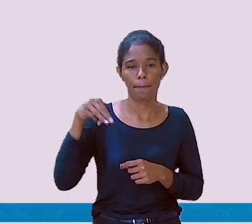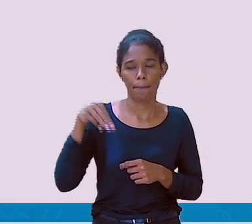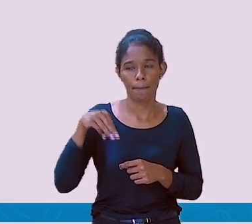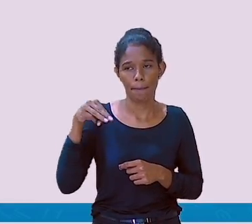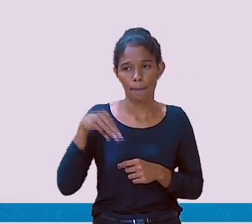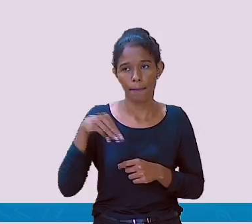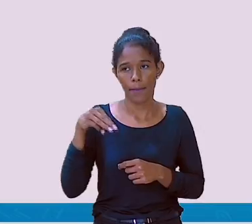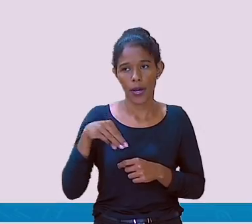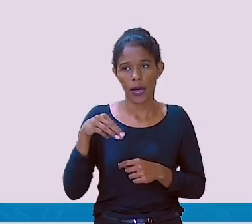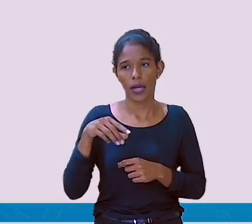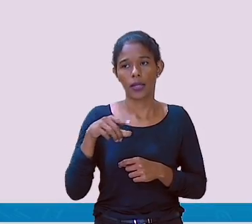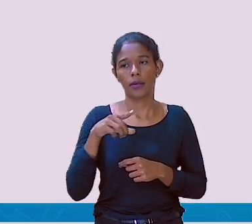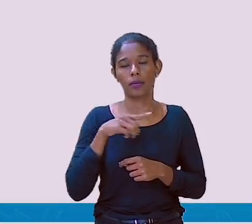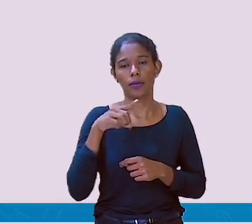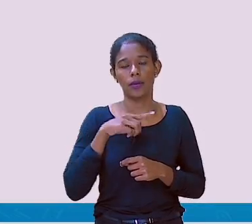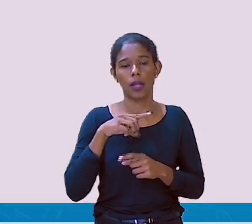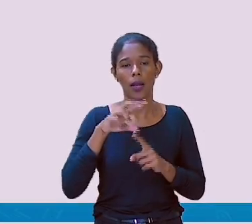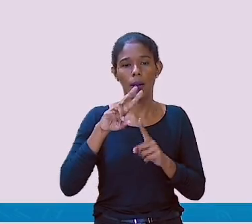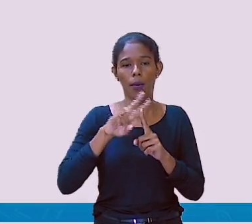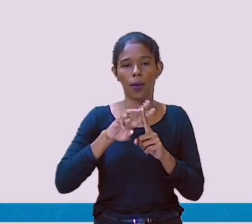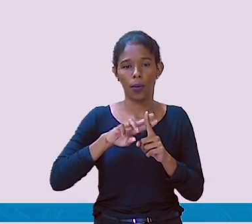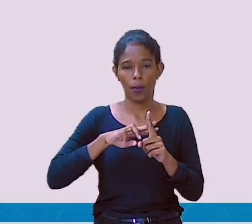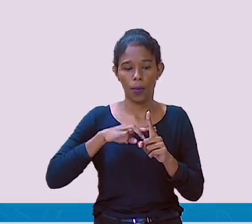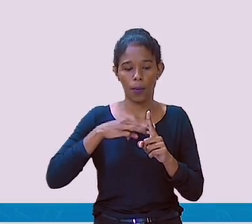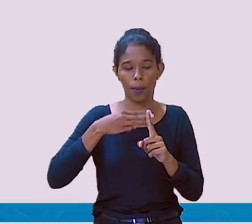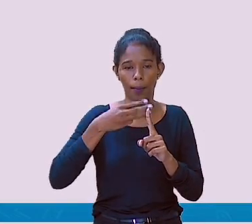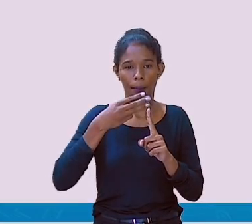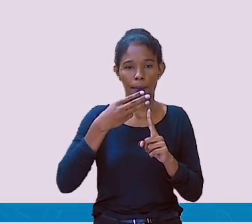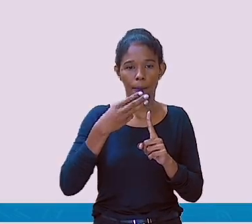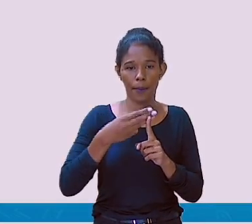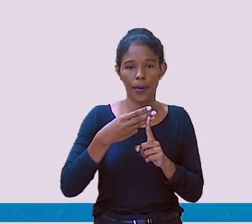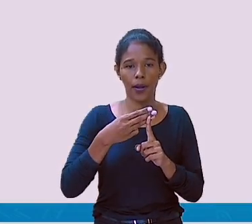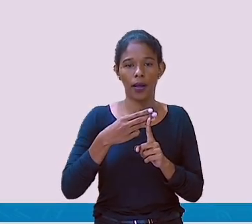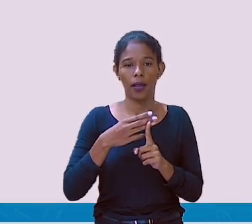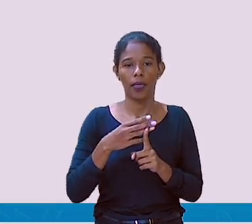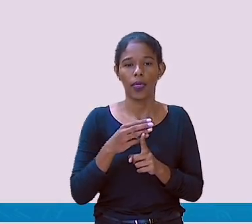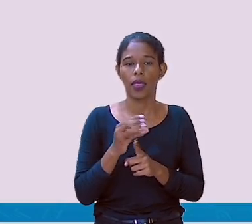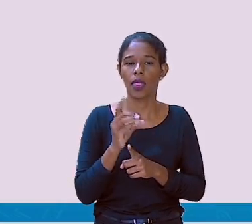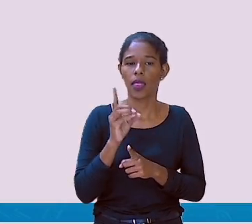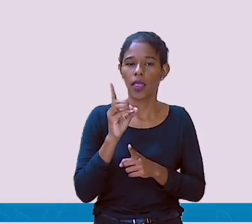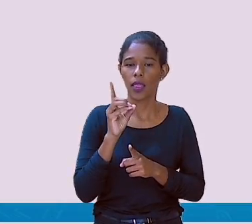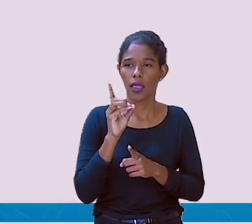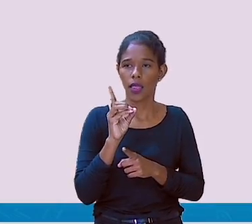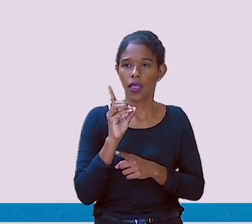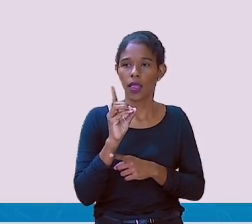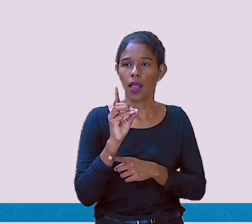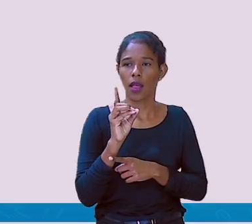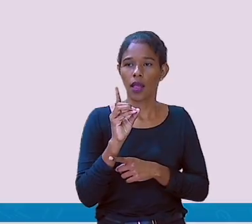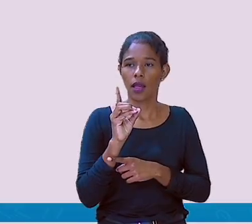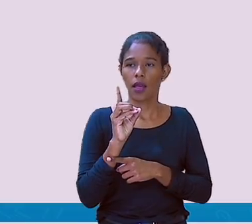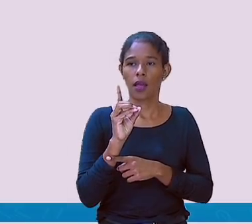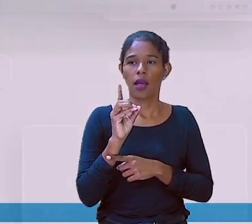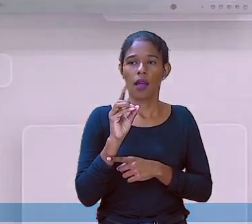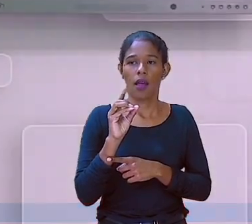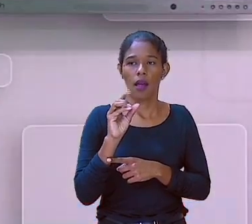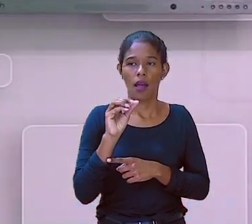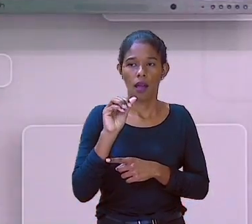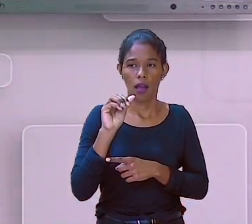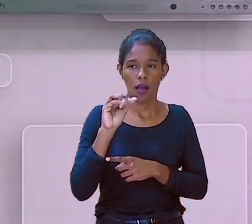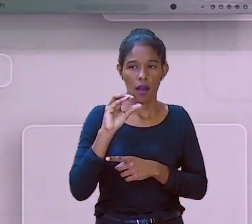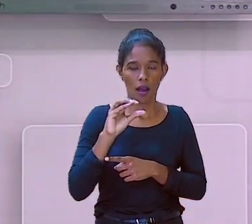do metro, que é decâmetro, hectômetro, quilômetro. E